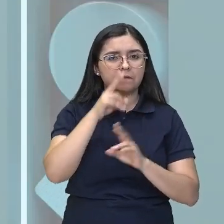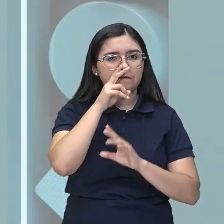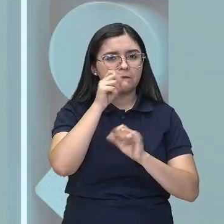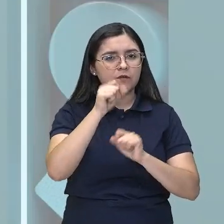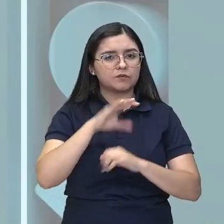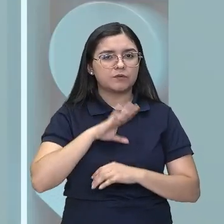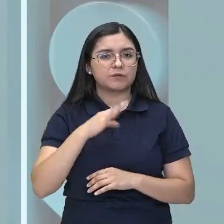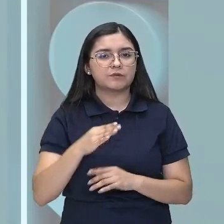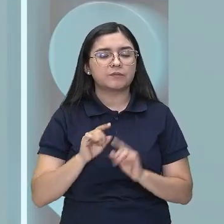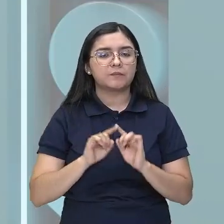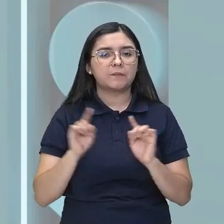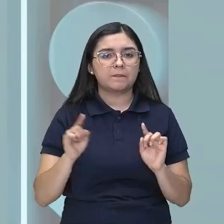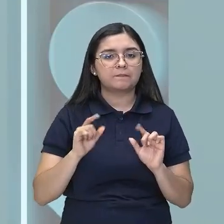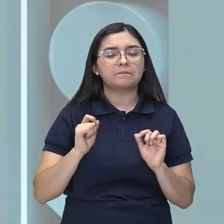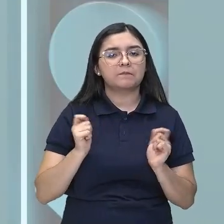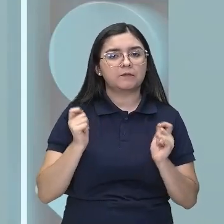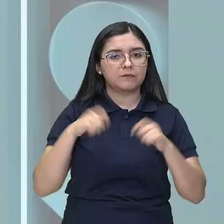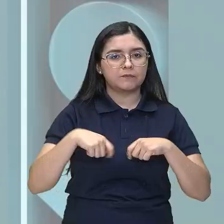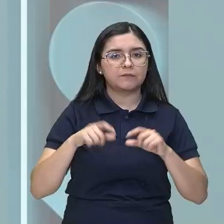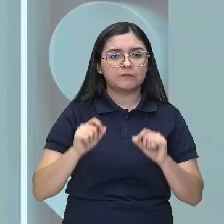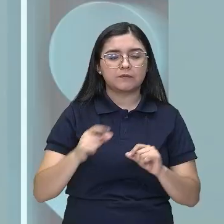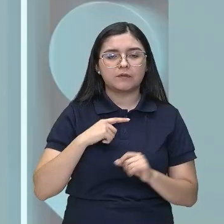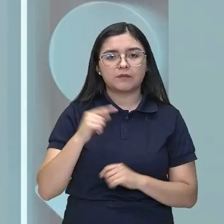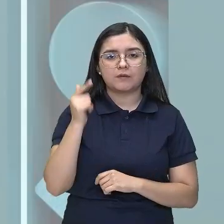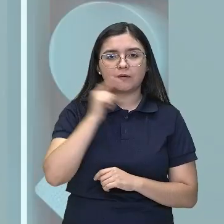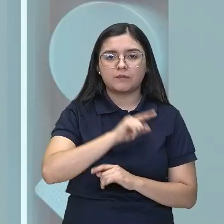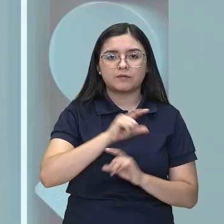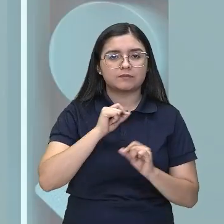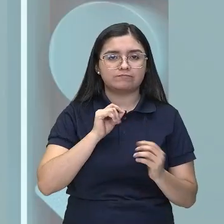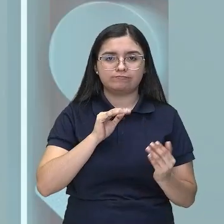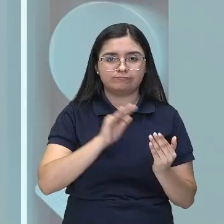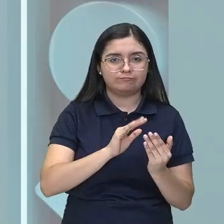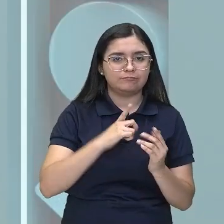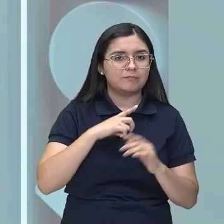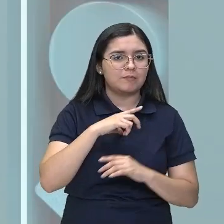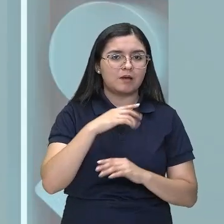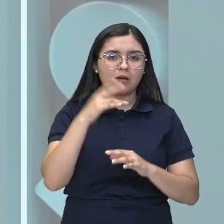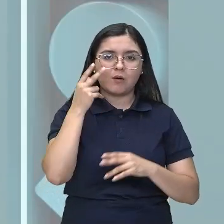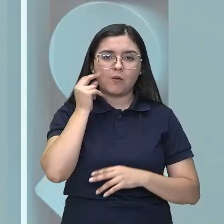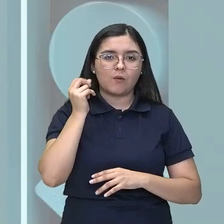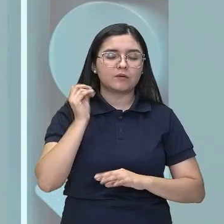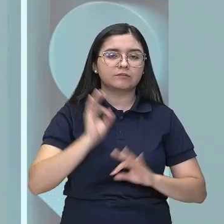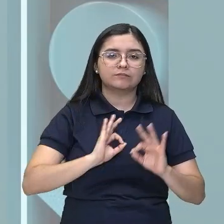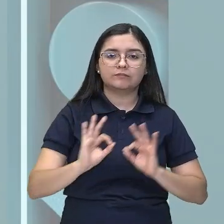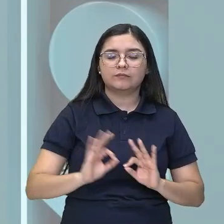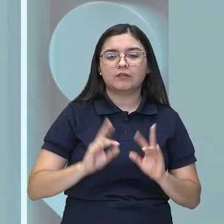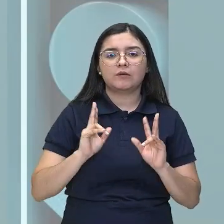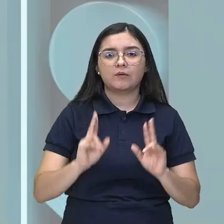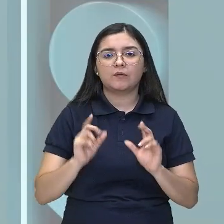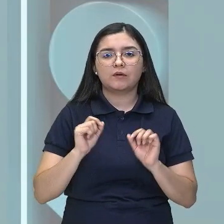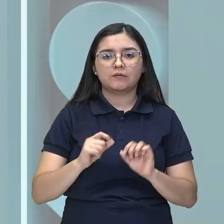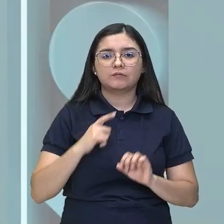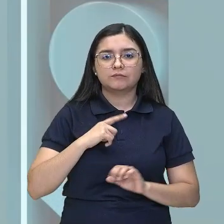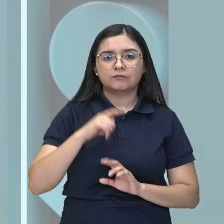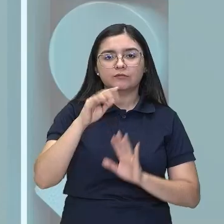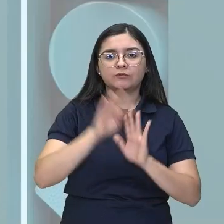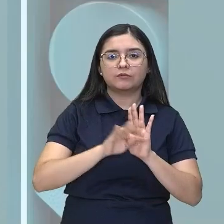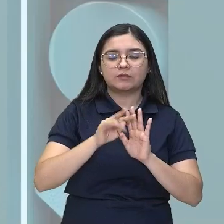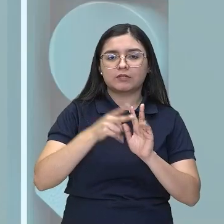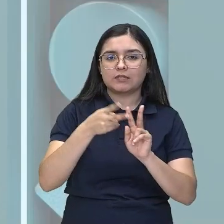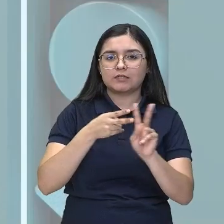né? Provavelmente não conseguiria encarar uma onça dessa forma, como é retratado no nosso Peri, nosso